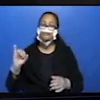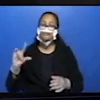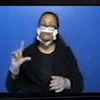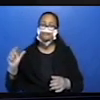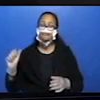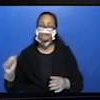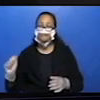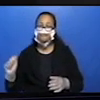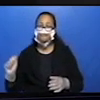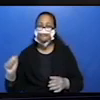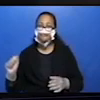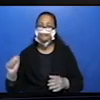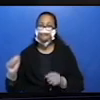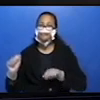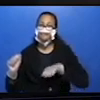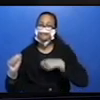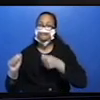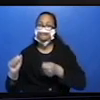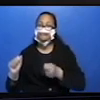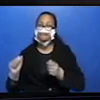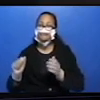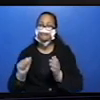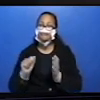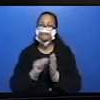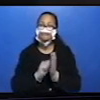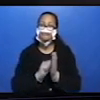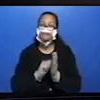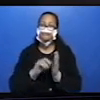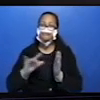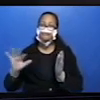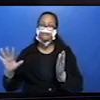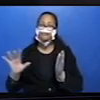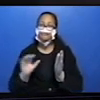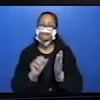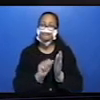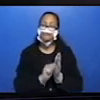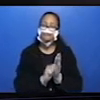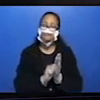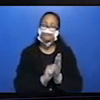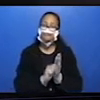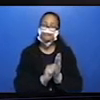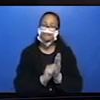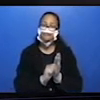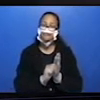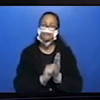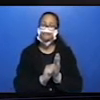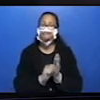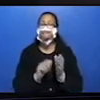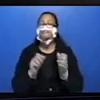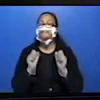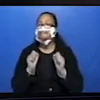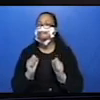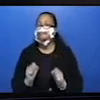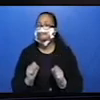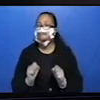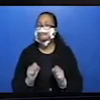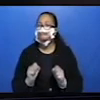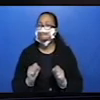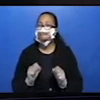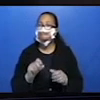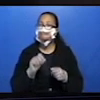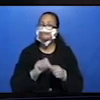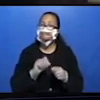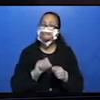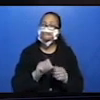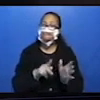energia proveniente da luz, que é transformada pela fotossíntese. e que possibilita a produção do